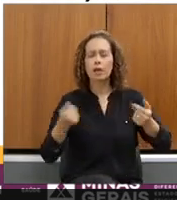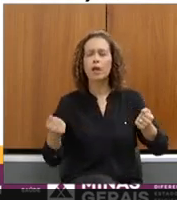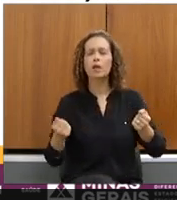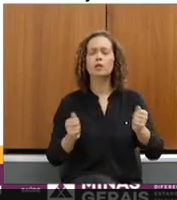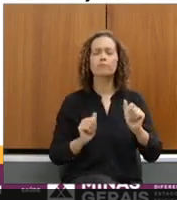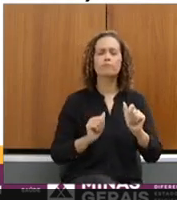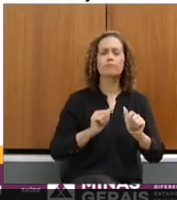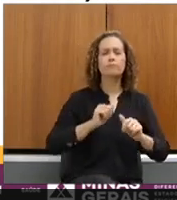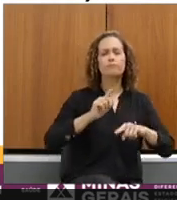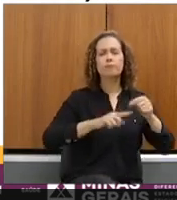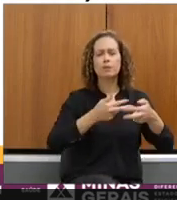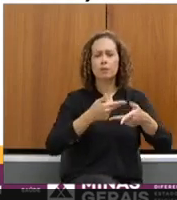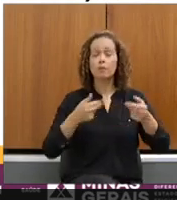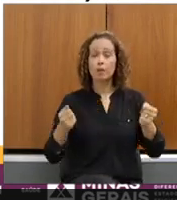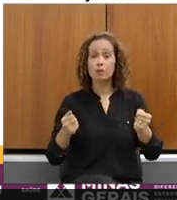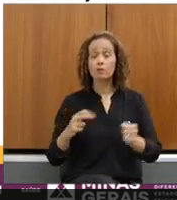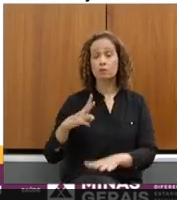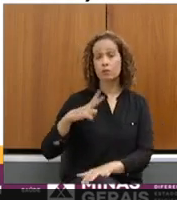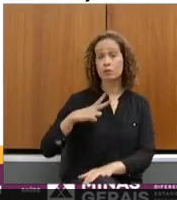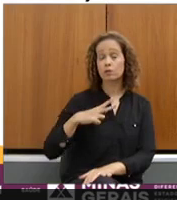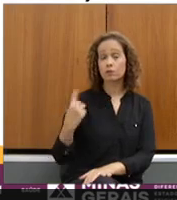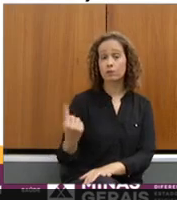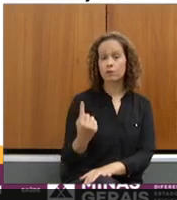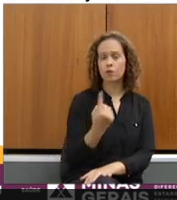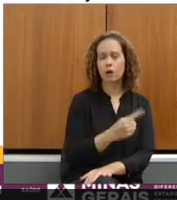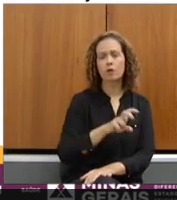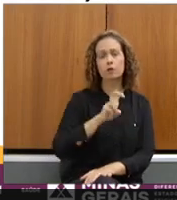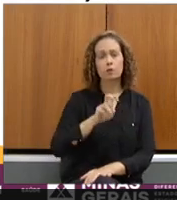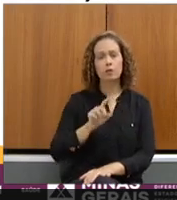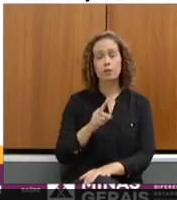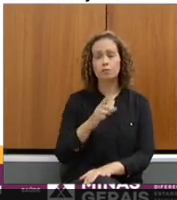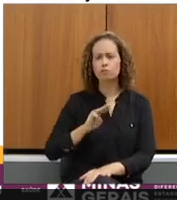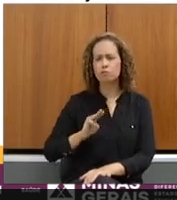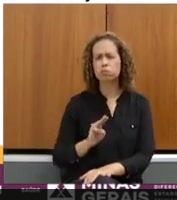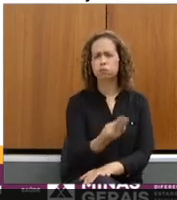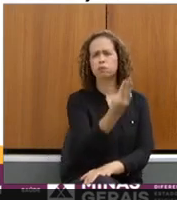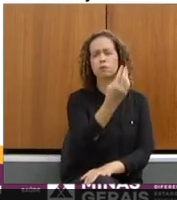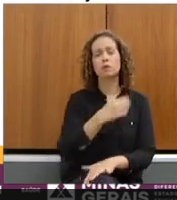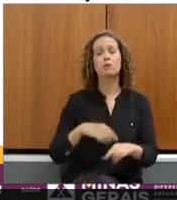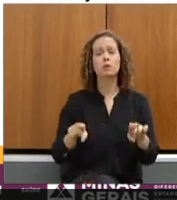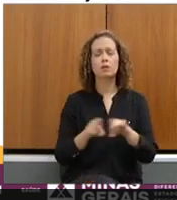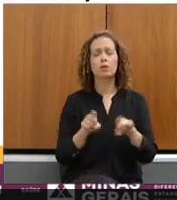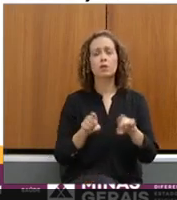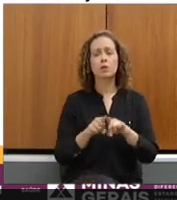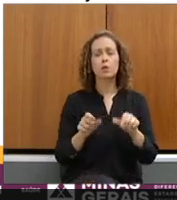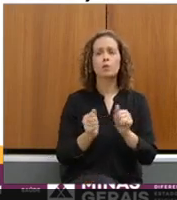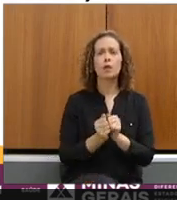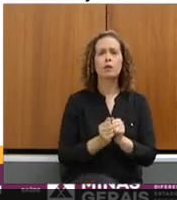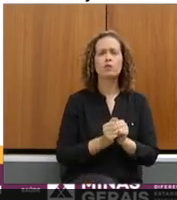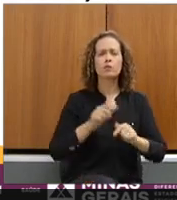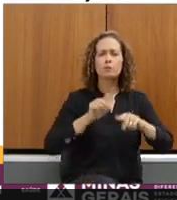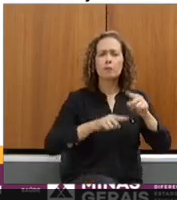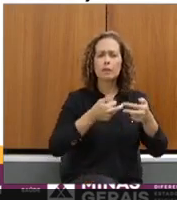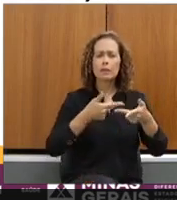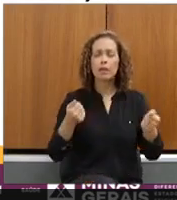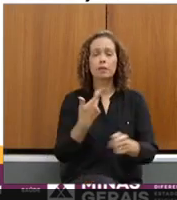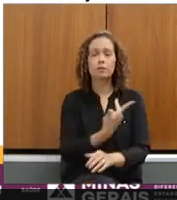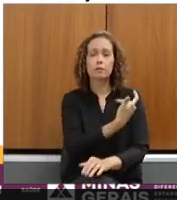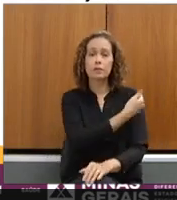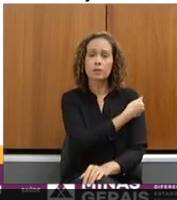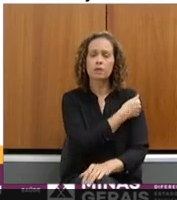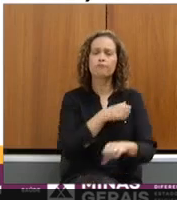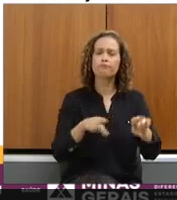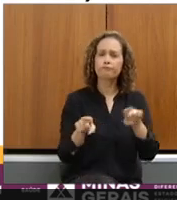equipamento proteção individual em torno de 51 milhões aquisições de insumos para vacinação 35 milhões e